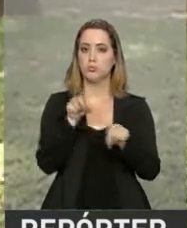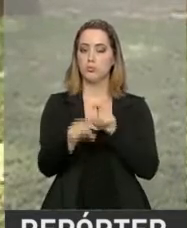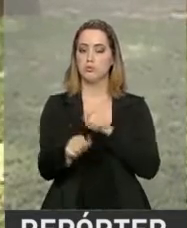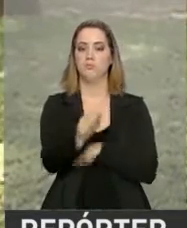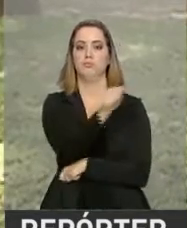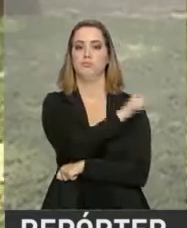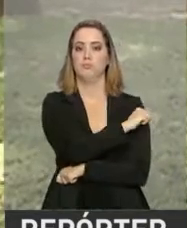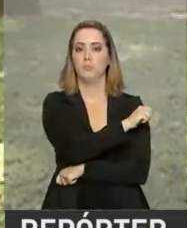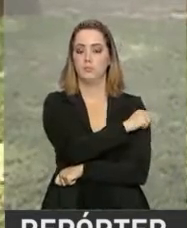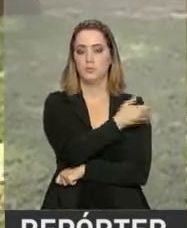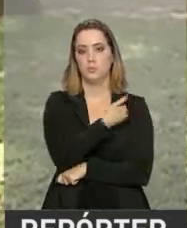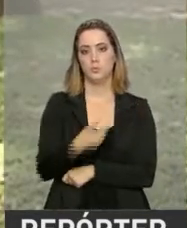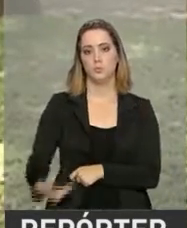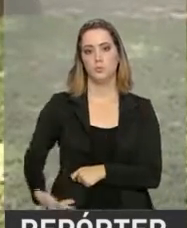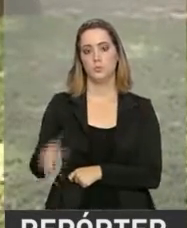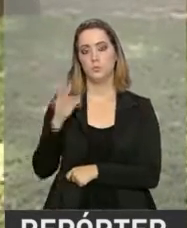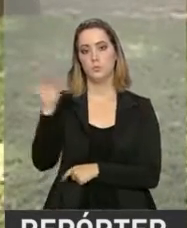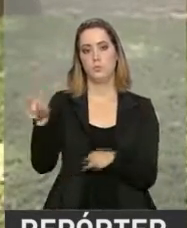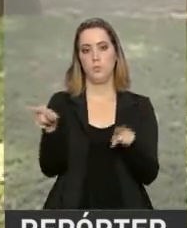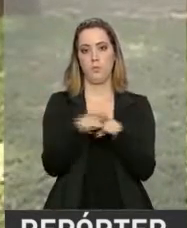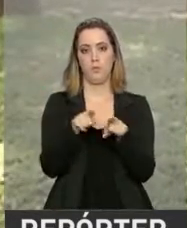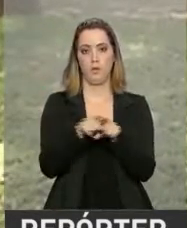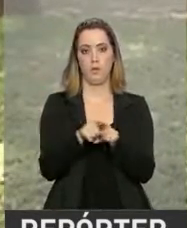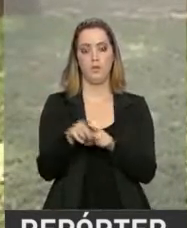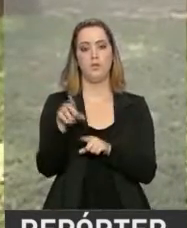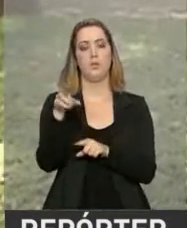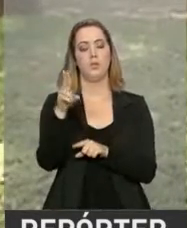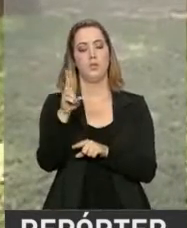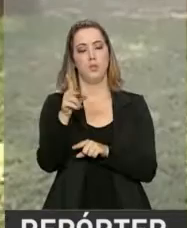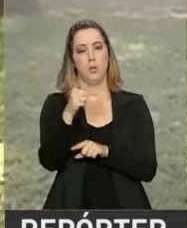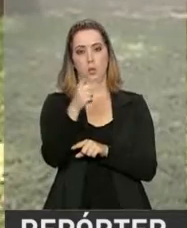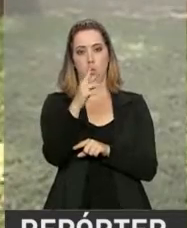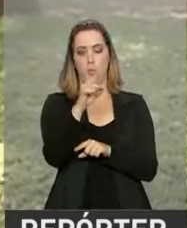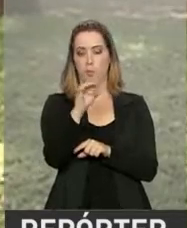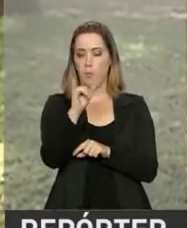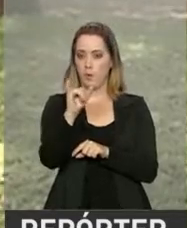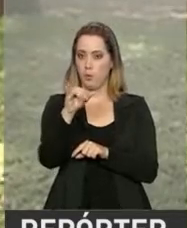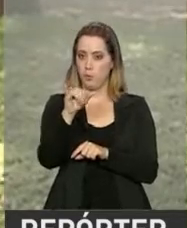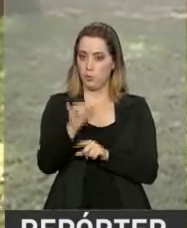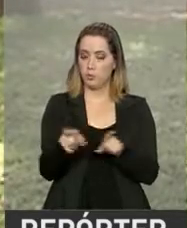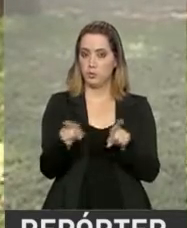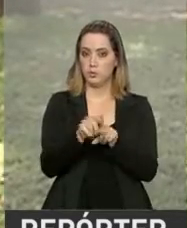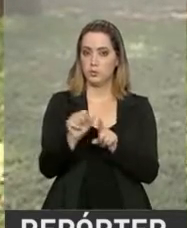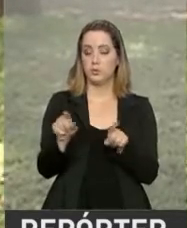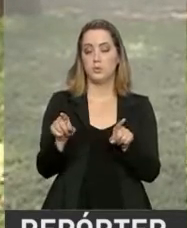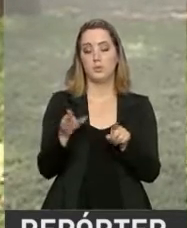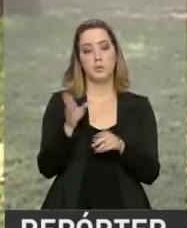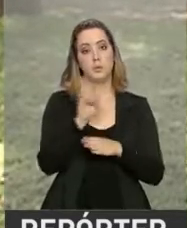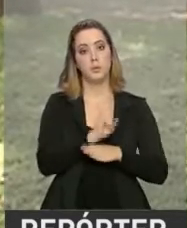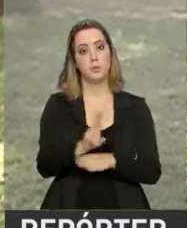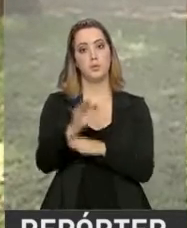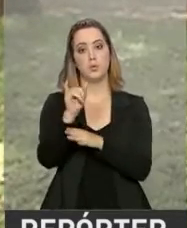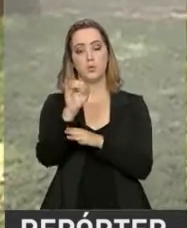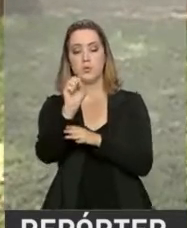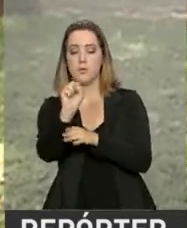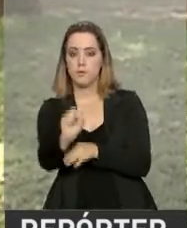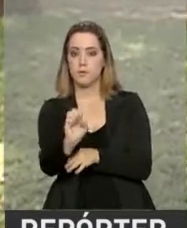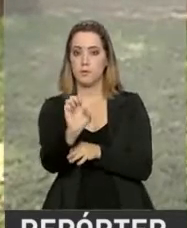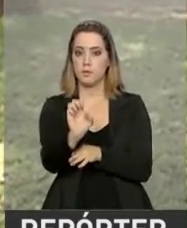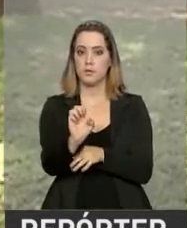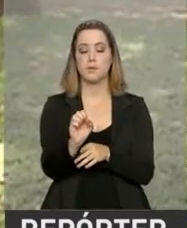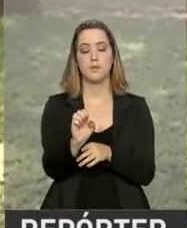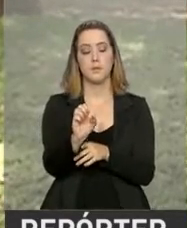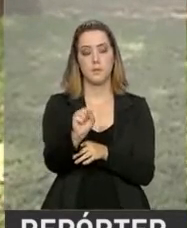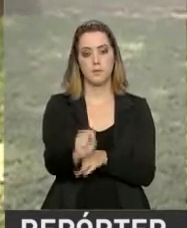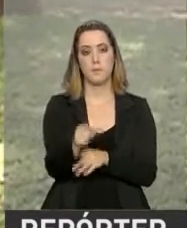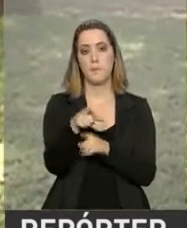para instituições públicas, seja pelo programa Universidade para Todos, ProUni, e também o financiamento estudantil FIES.